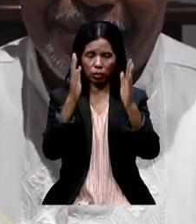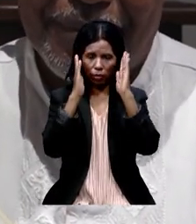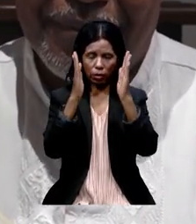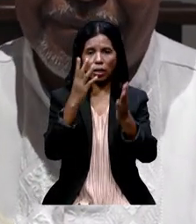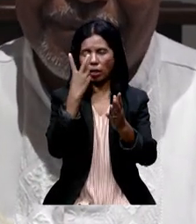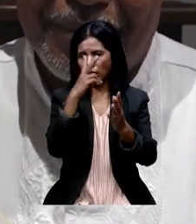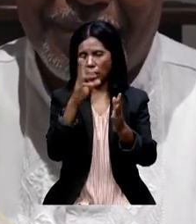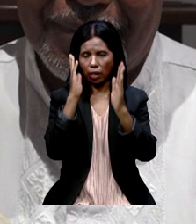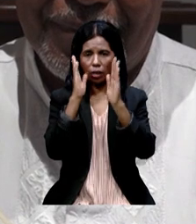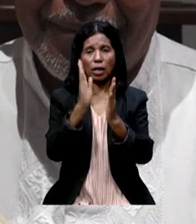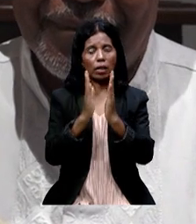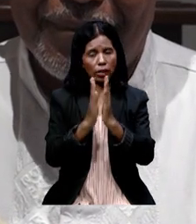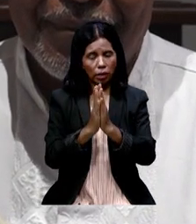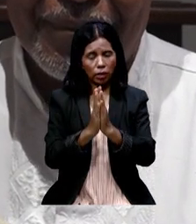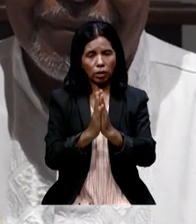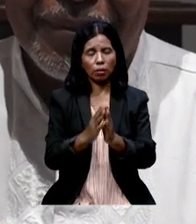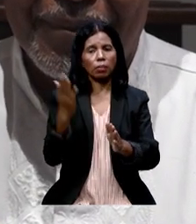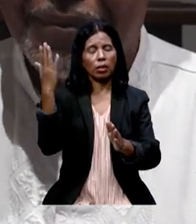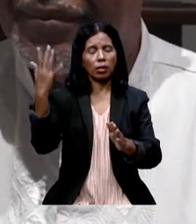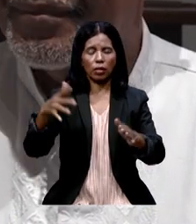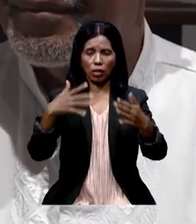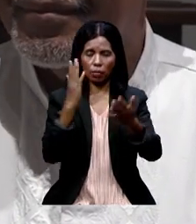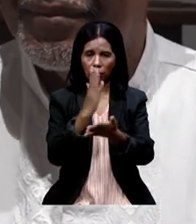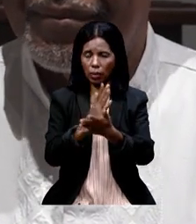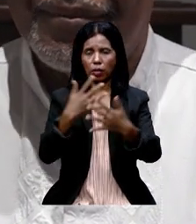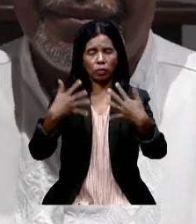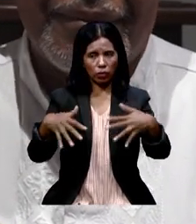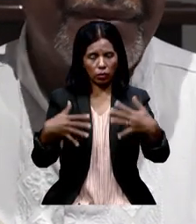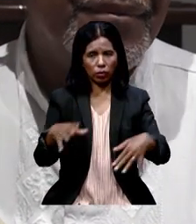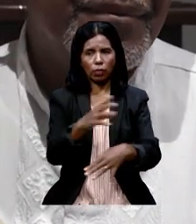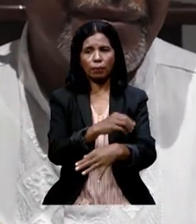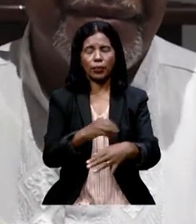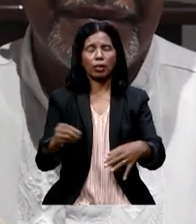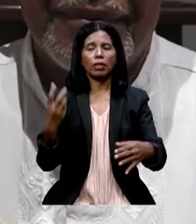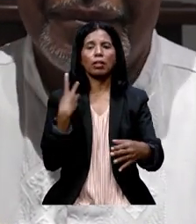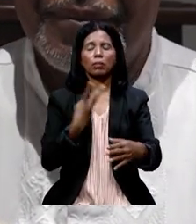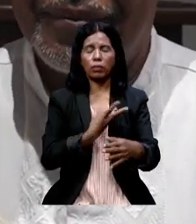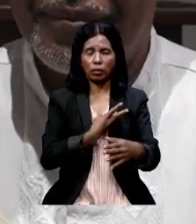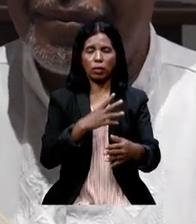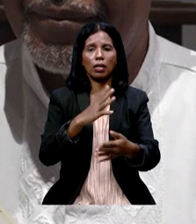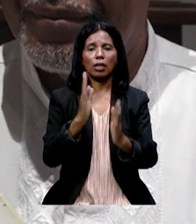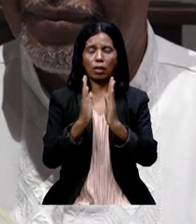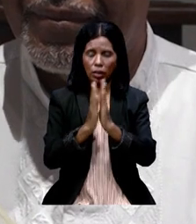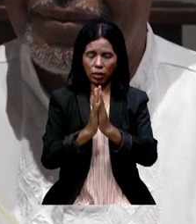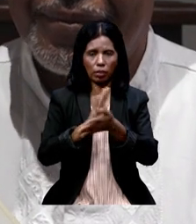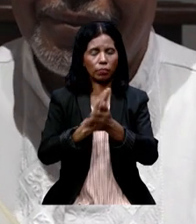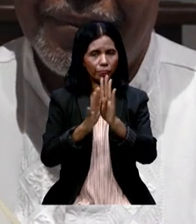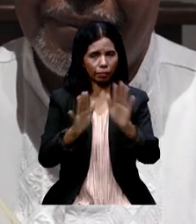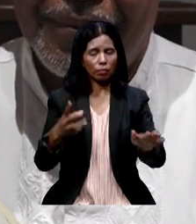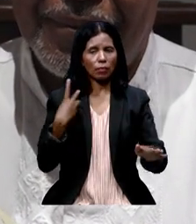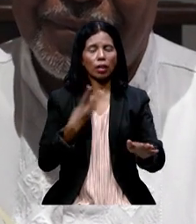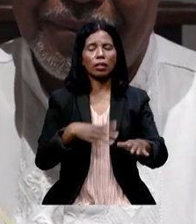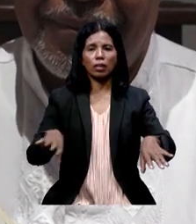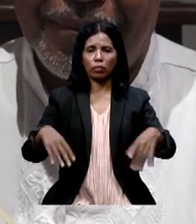guerra e acendemos as velas da paz. Então o nosso esforço